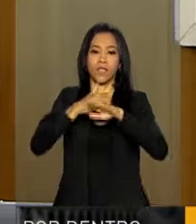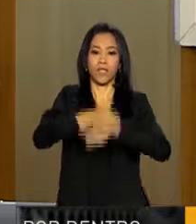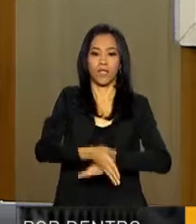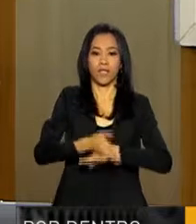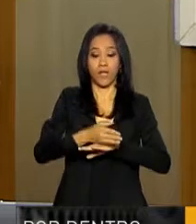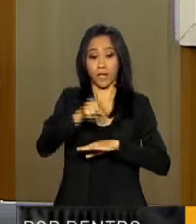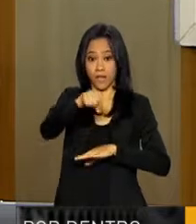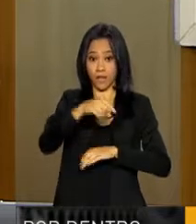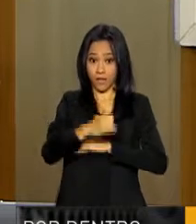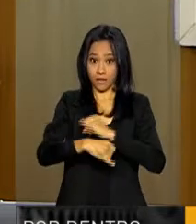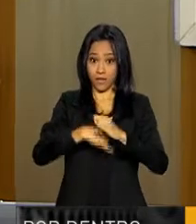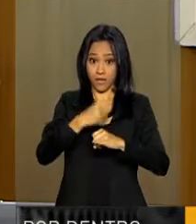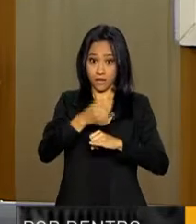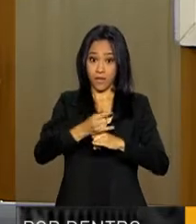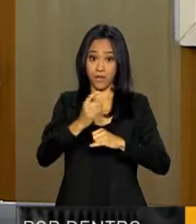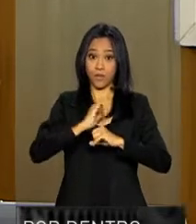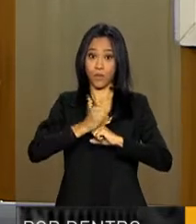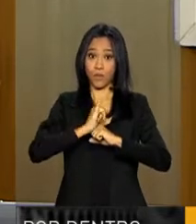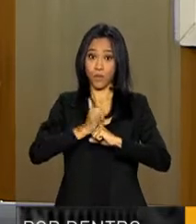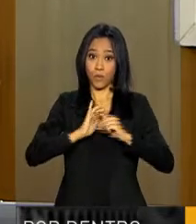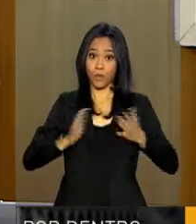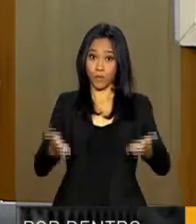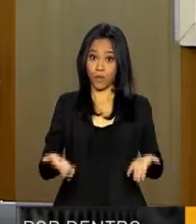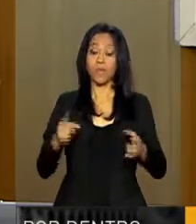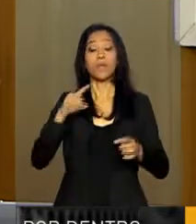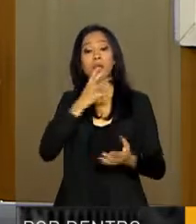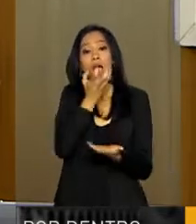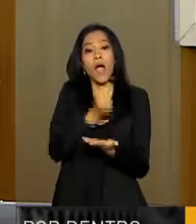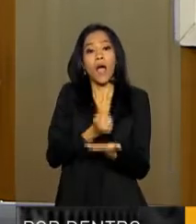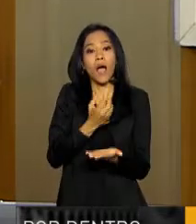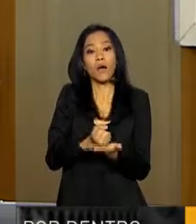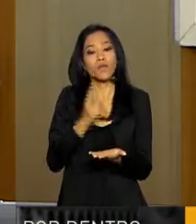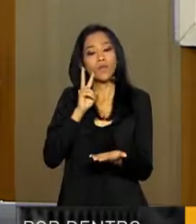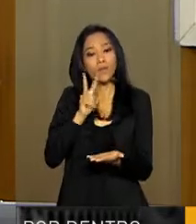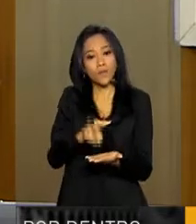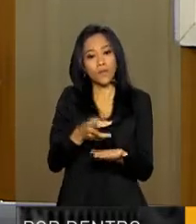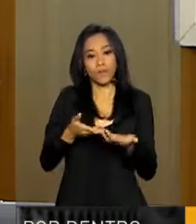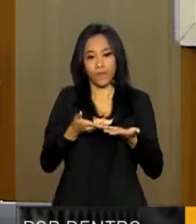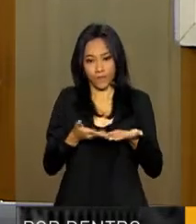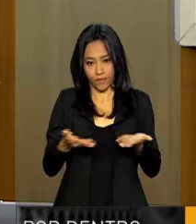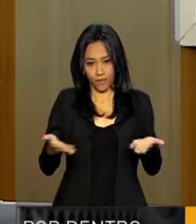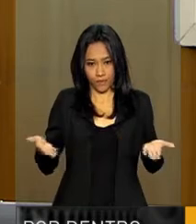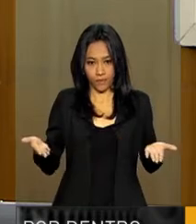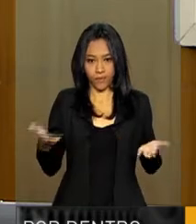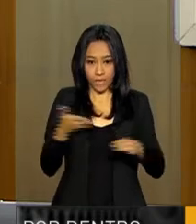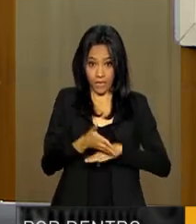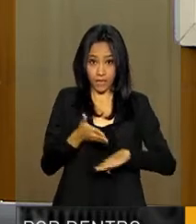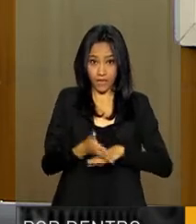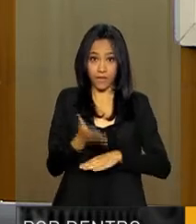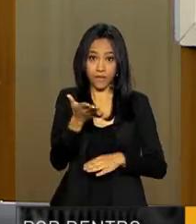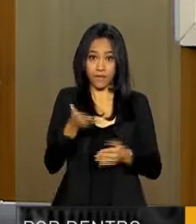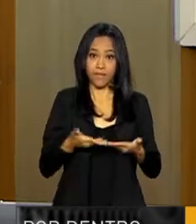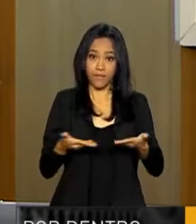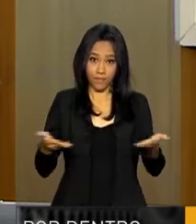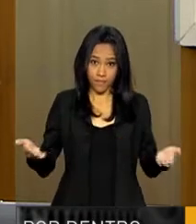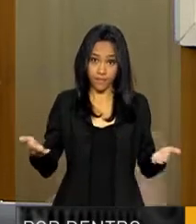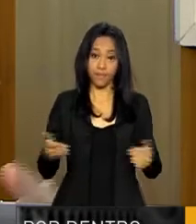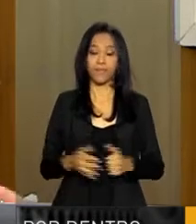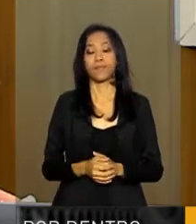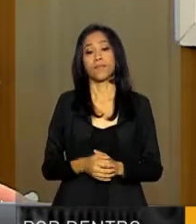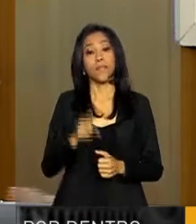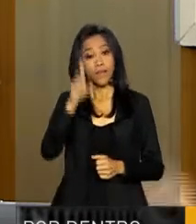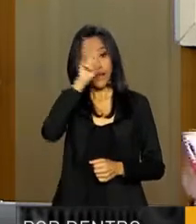nbr no youtube e o áudio também está disponível no site www.renault.tv rádio ponto com.br